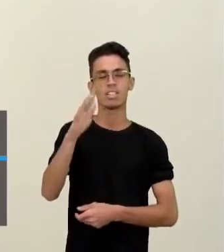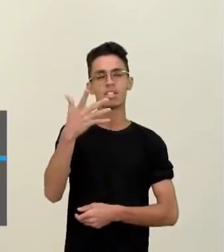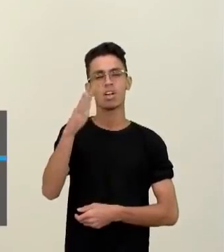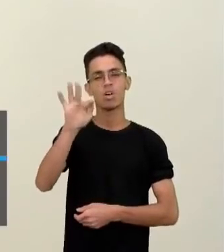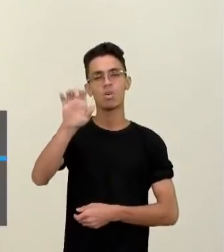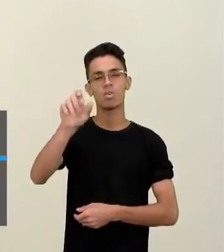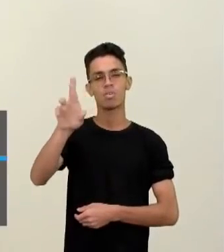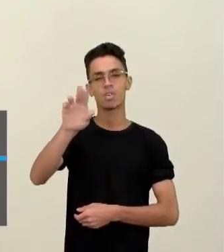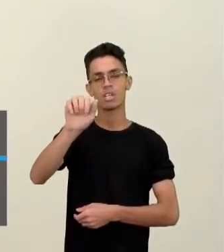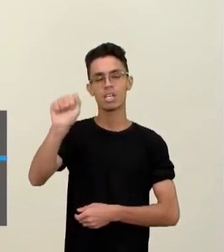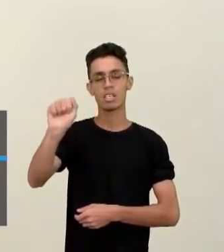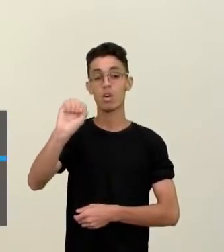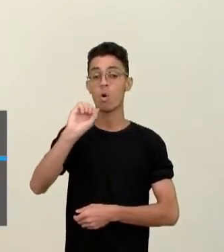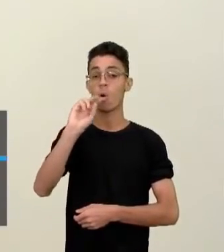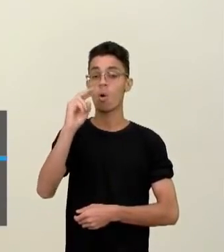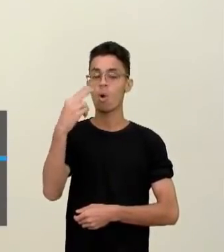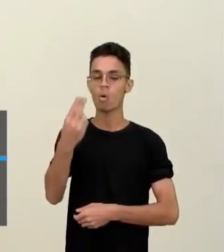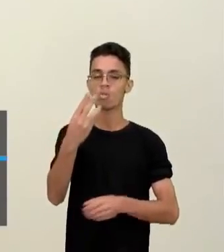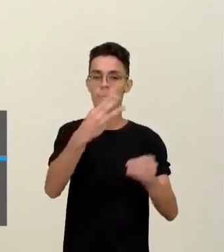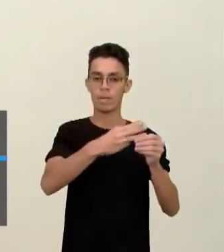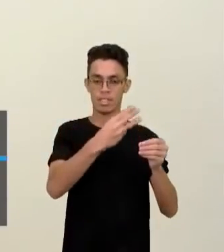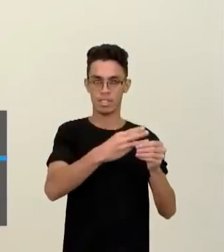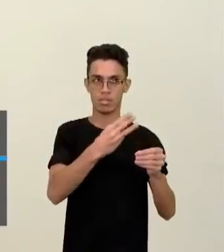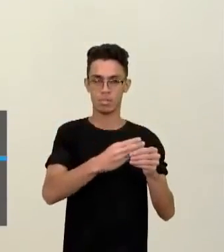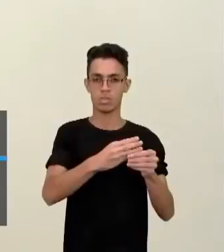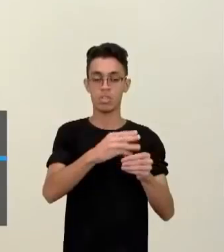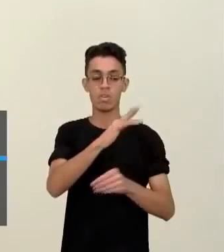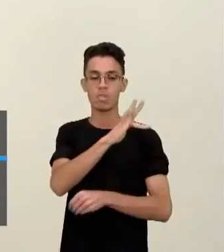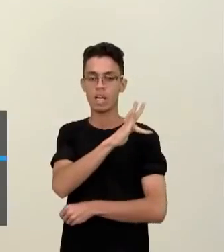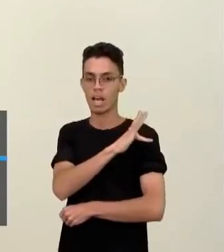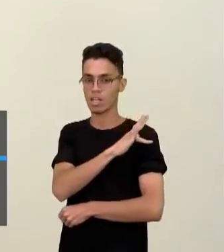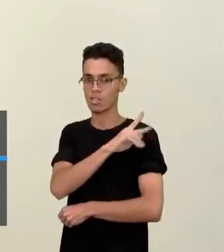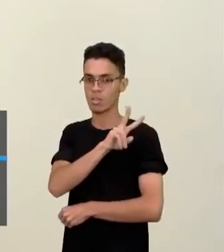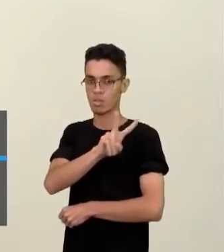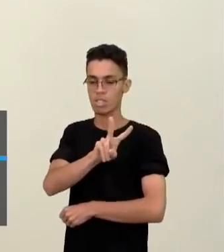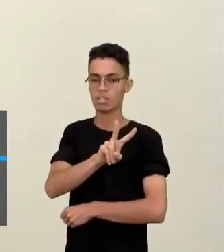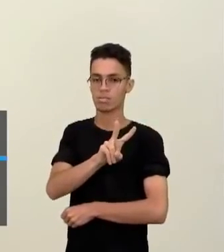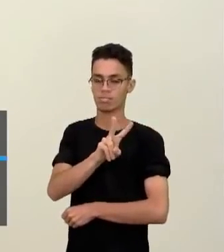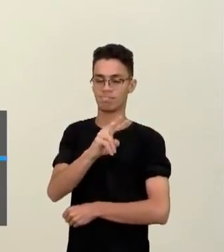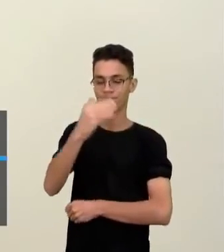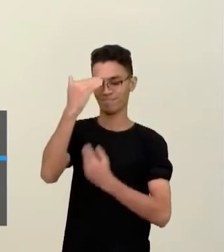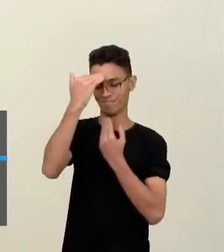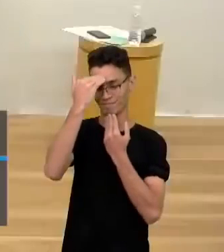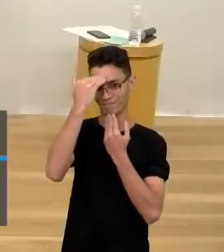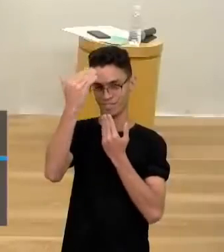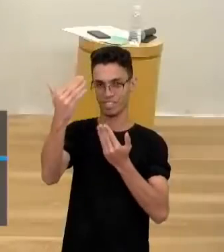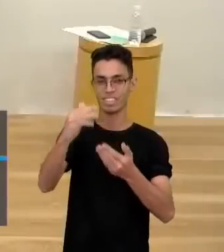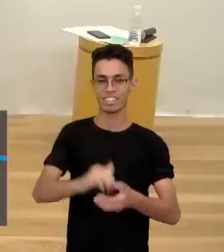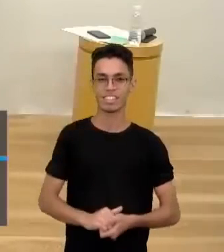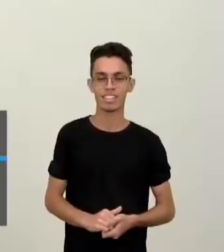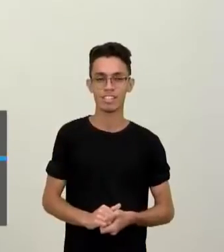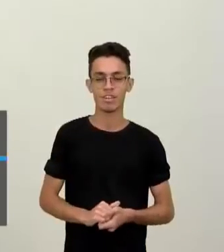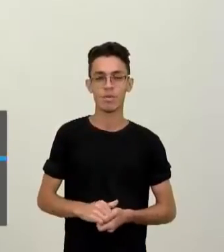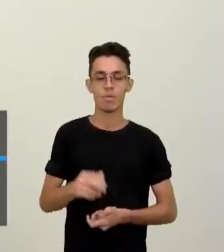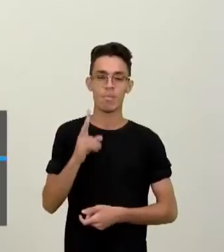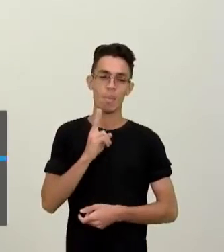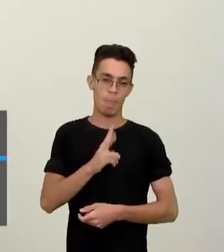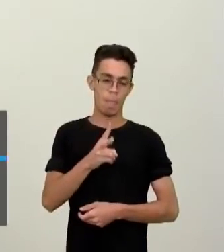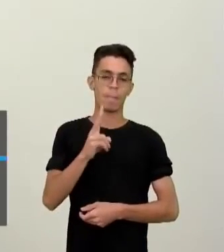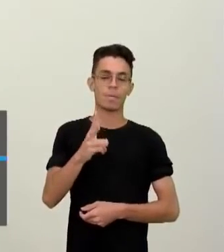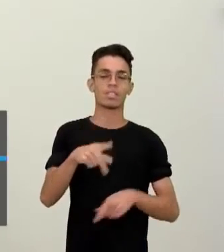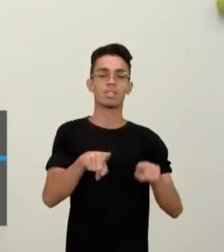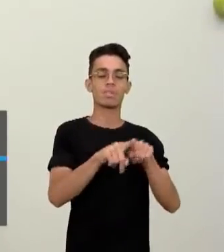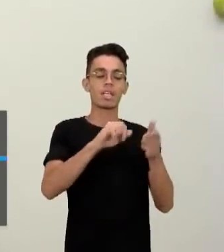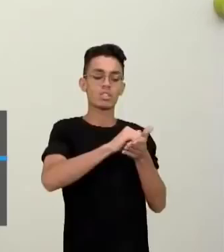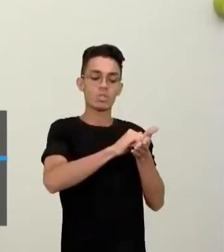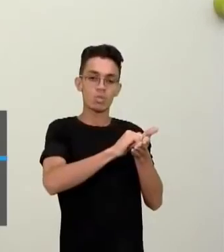escola ou o município de Ferraz e Vasconcelos. Edivânia, pessoal, valeu, obrigado. Vamos continuar? Inclusive, a